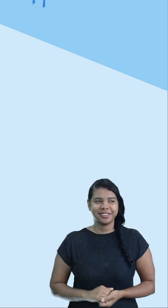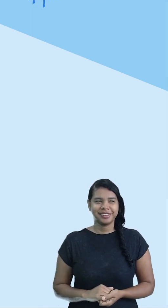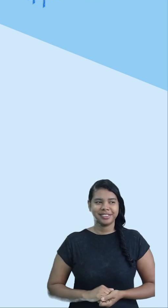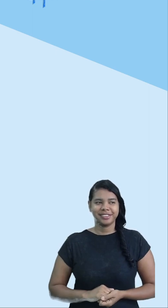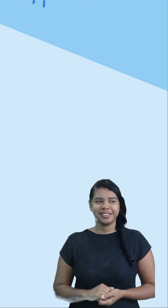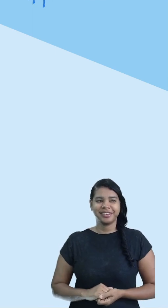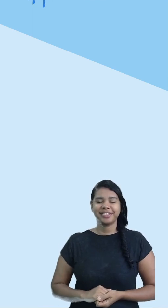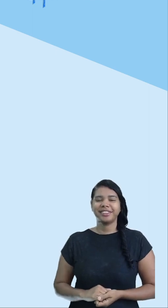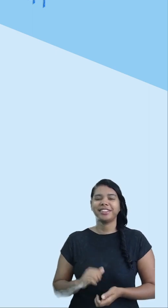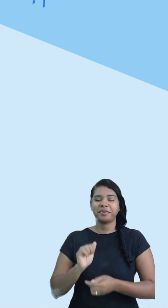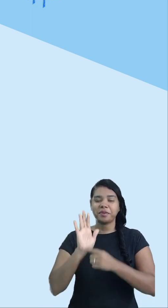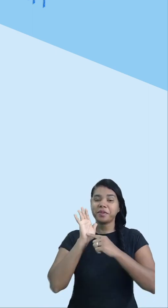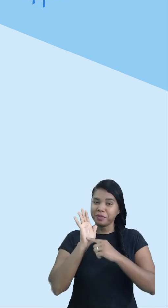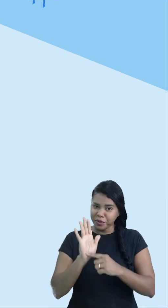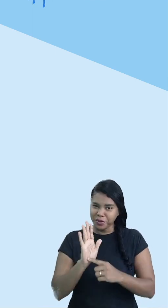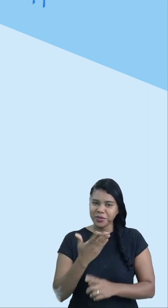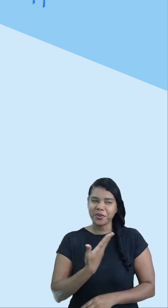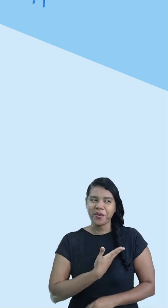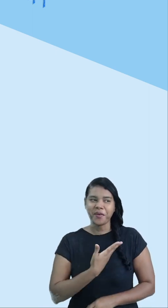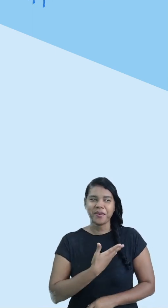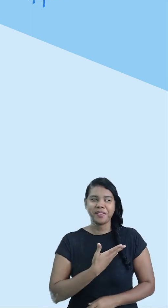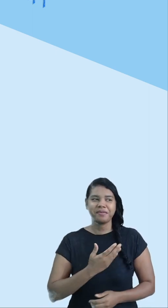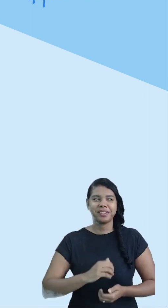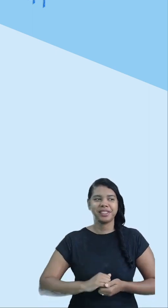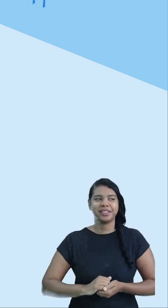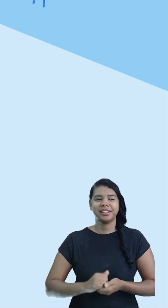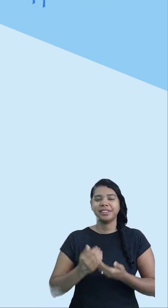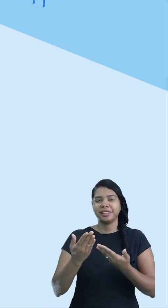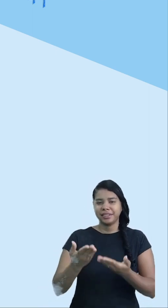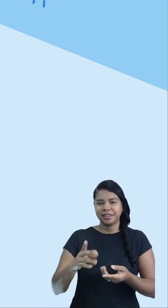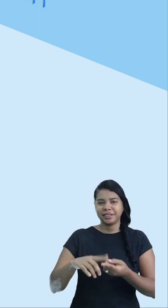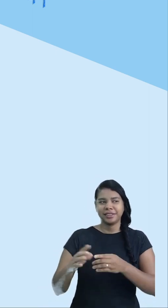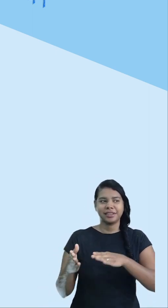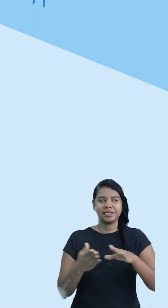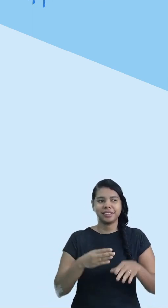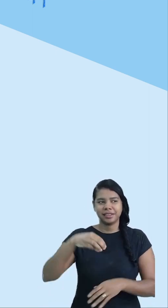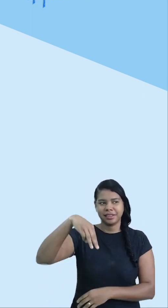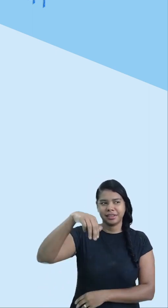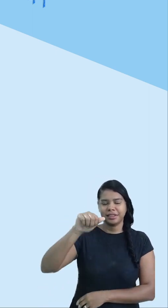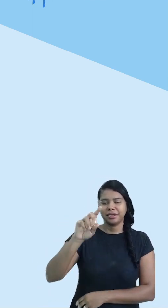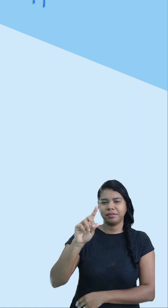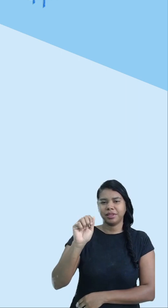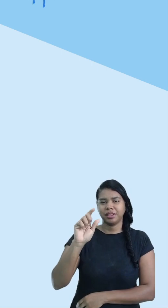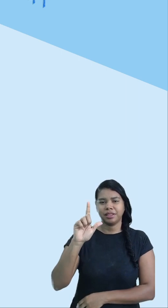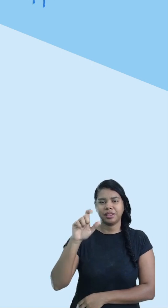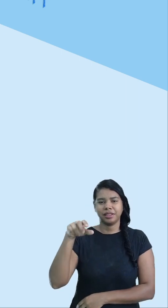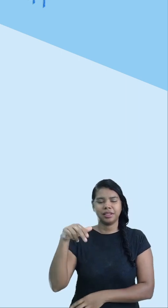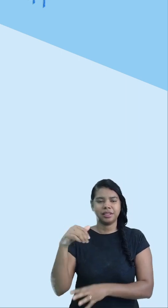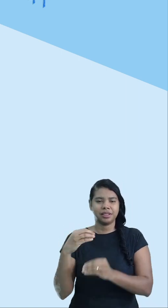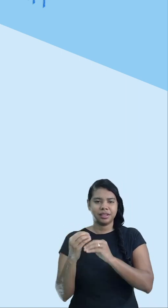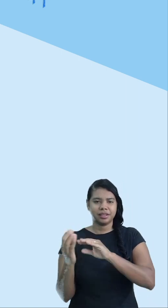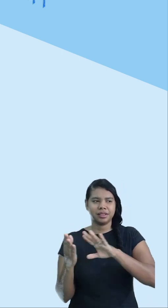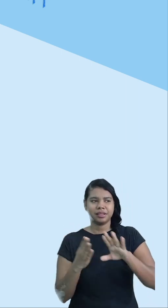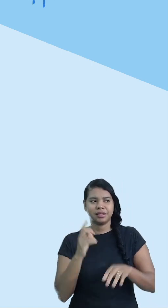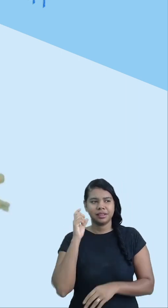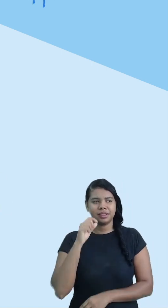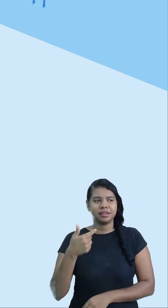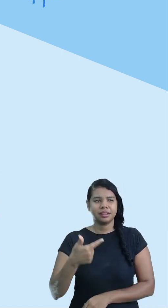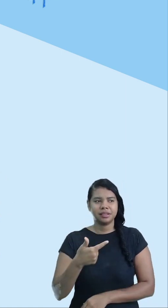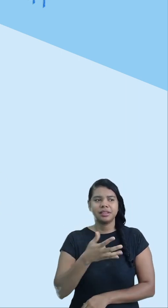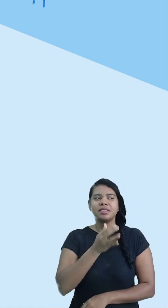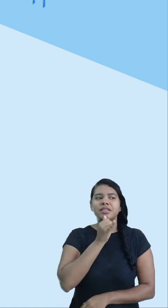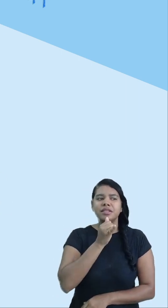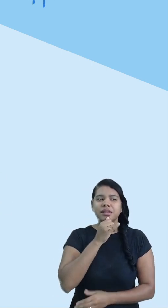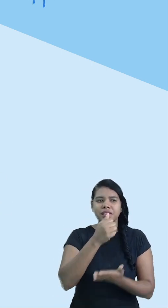meu amigo mostrou ali. Casa Museu na Madalena de Gilberto Freire. Ah, massa, que é um exemplo de centro